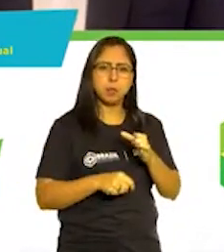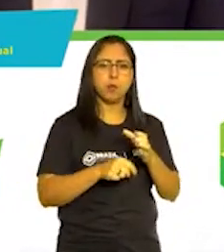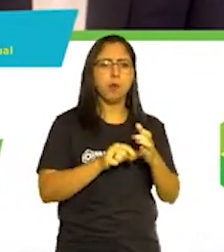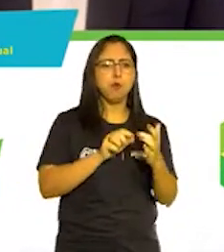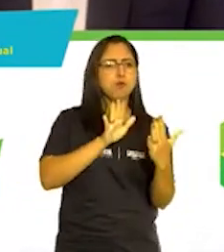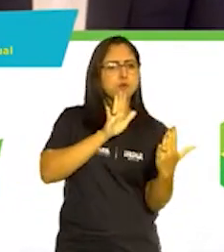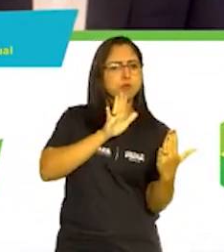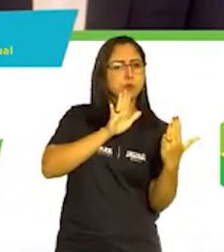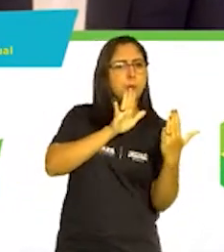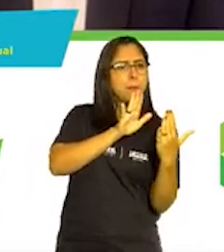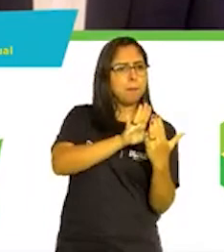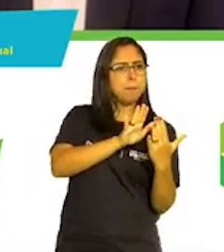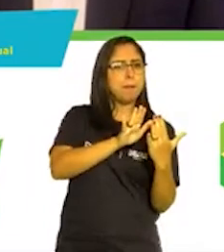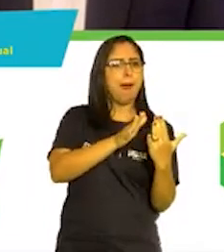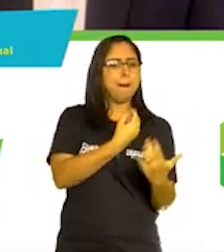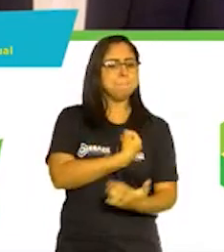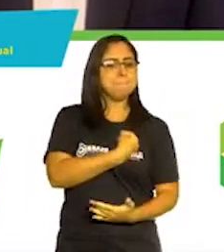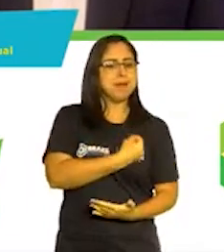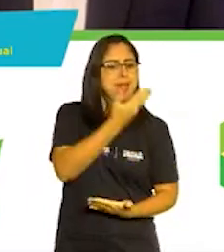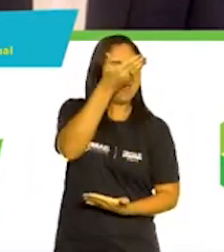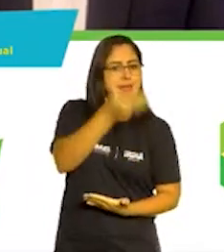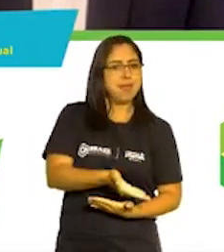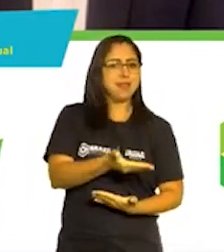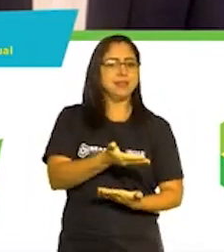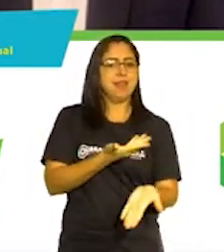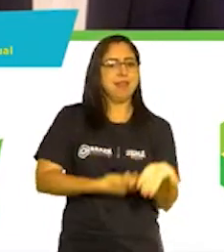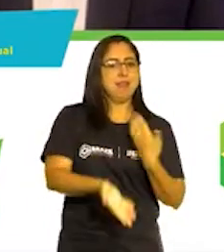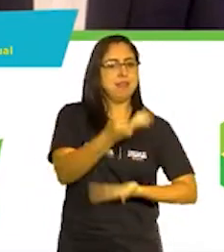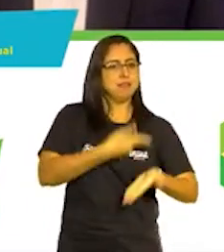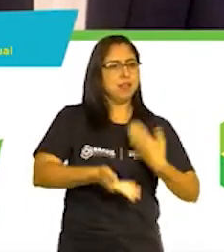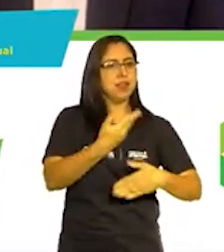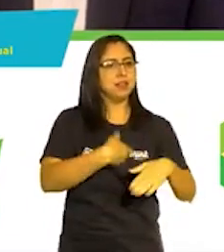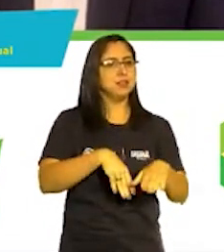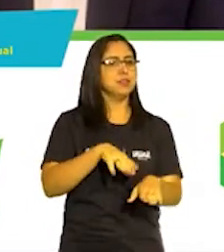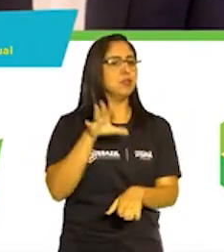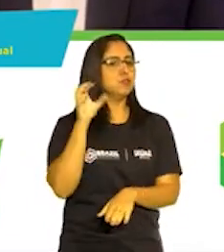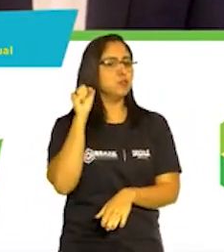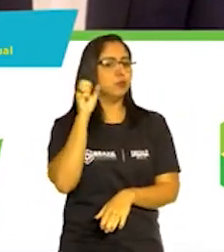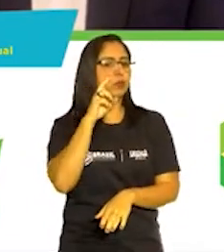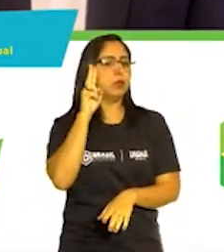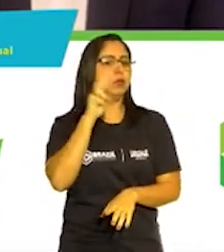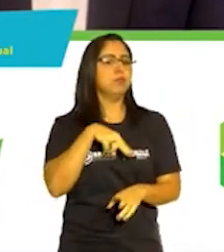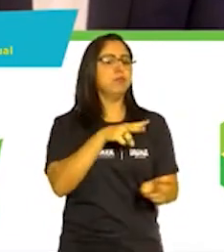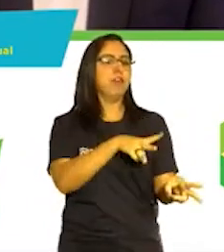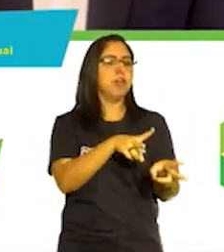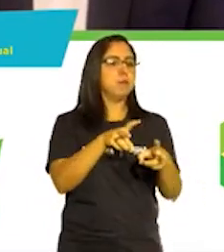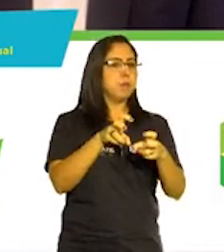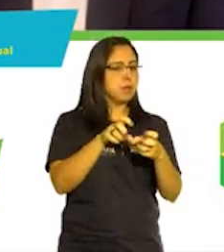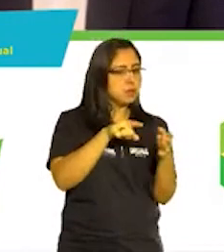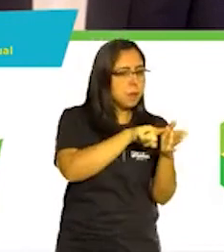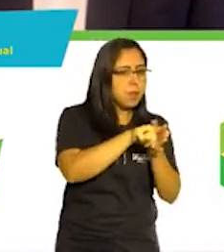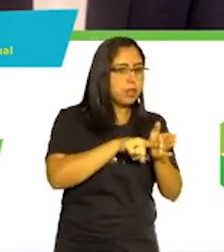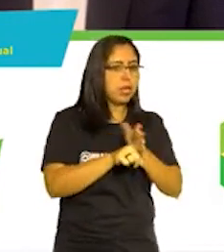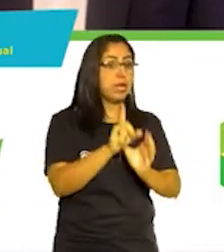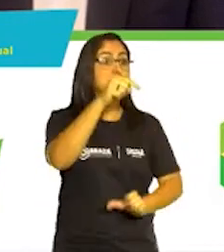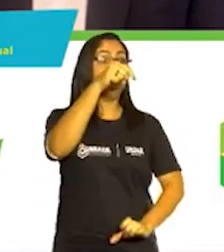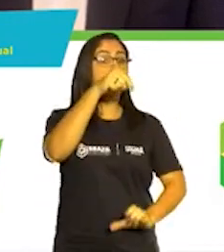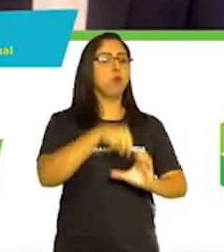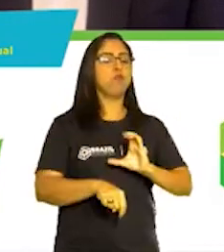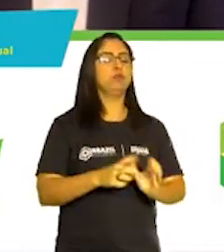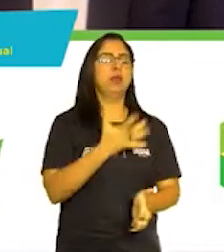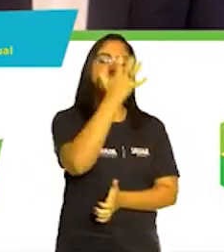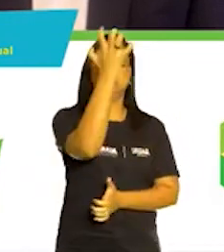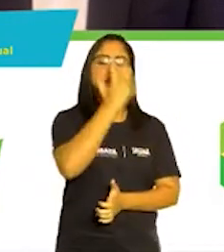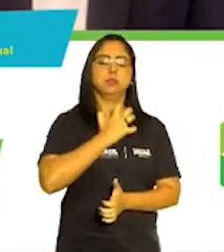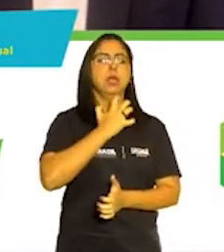e com uma interação e escutando com profundidade e com seriedade